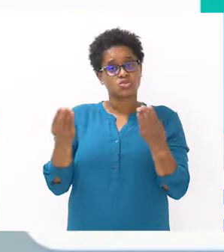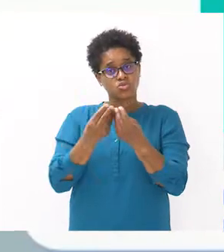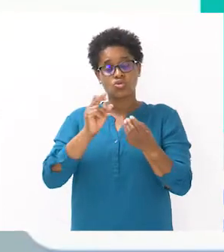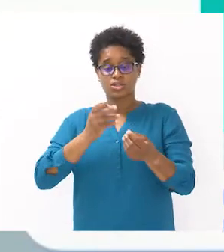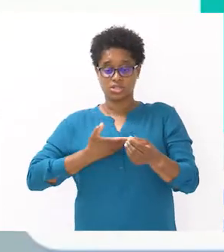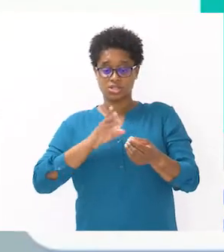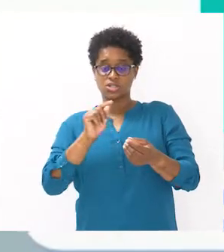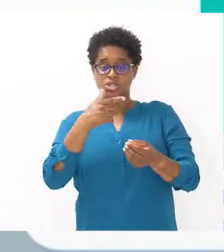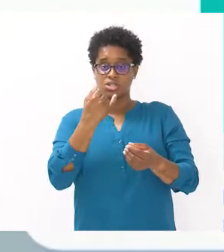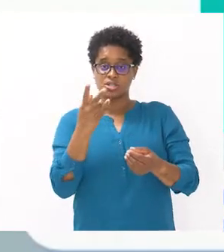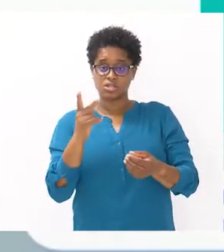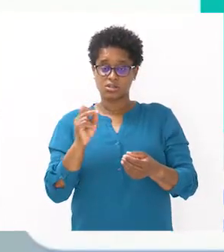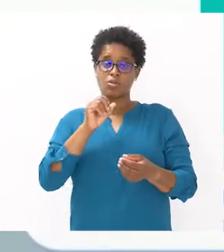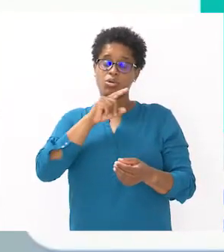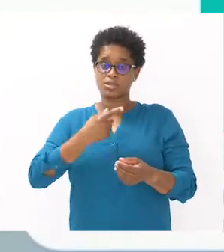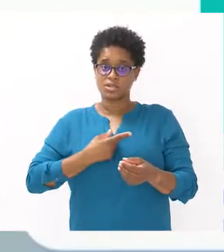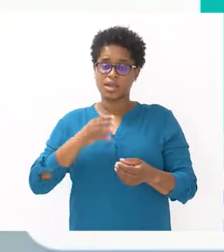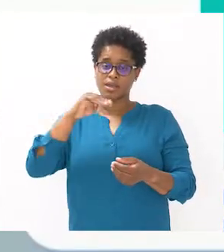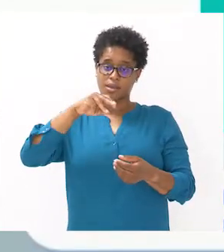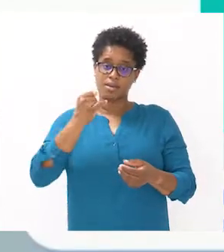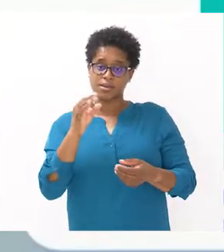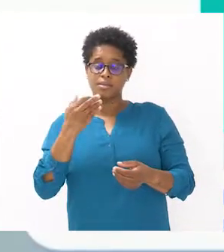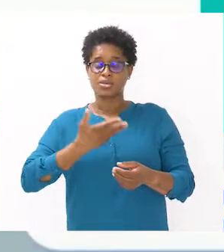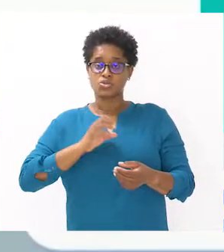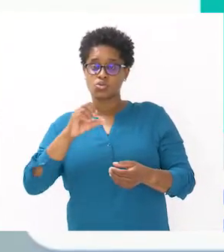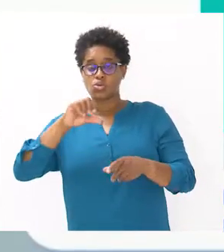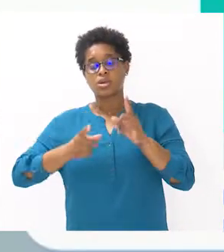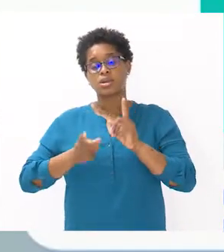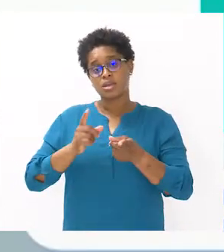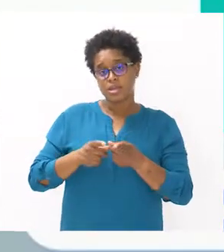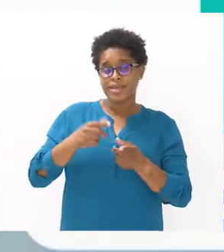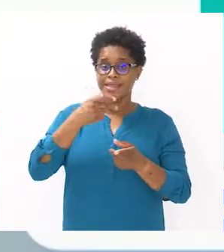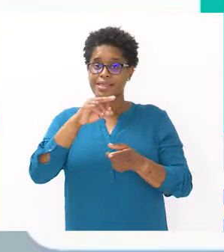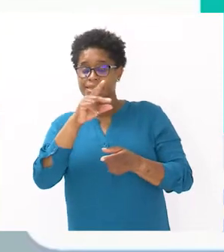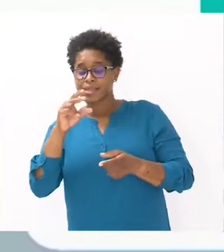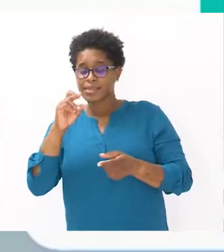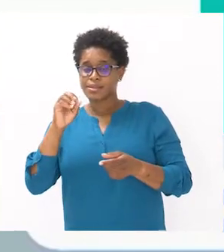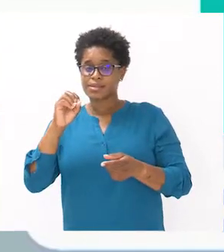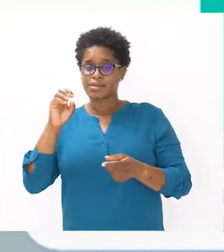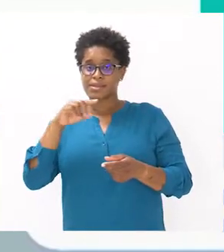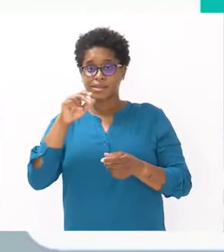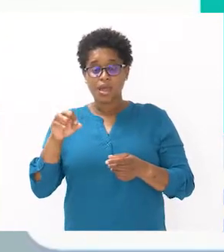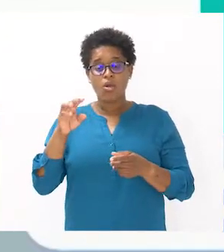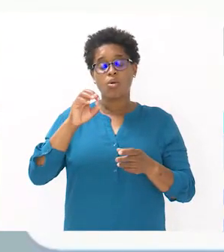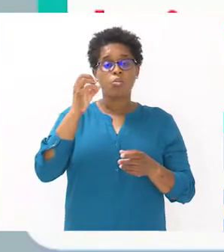adjetivo. Pode ser mais do que, tão como ou menos do que.